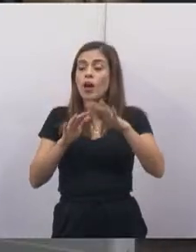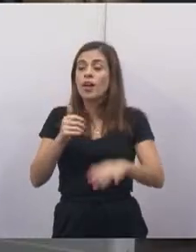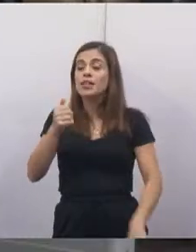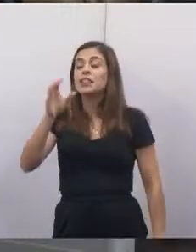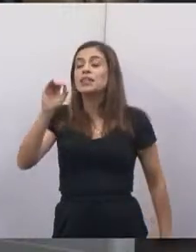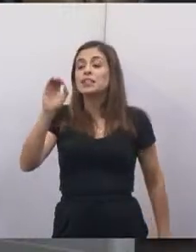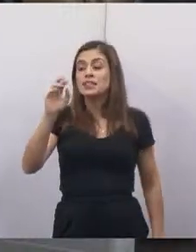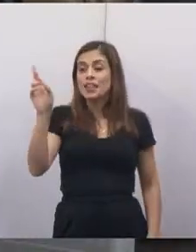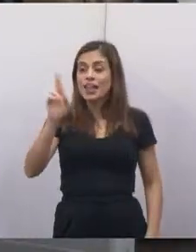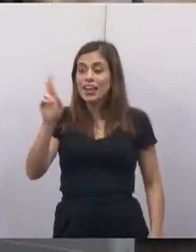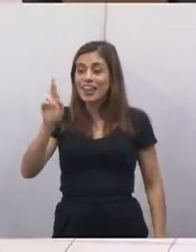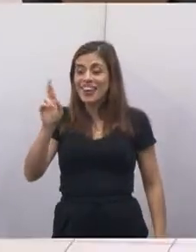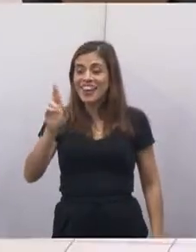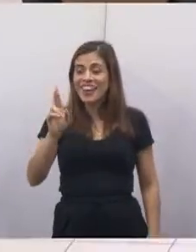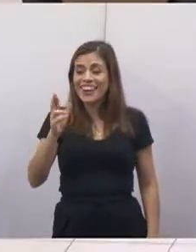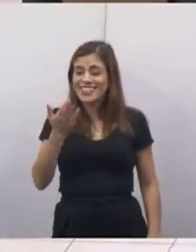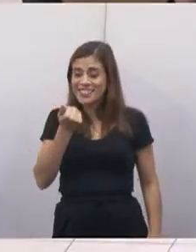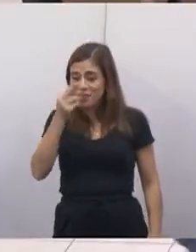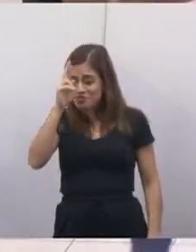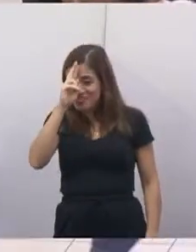Abner.